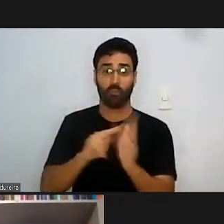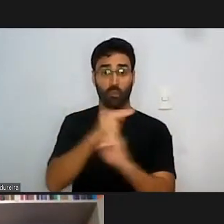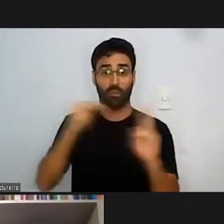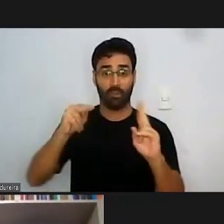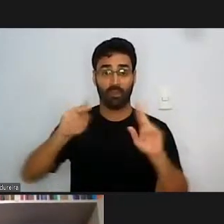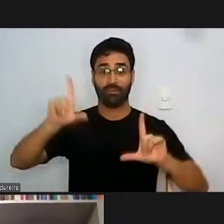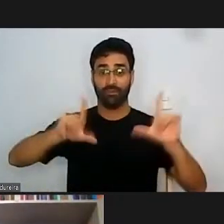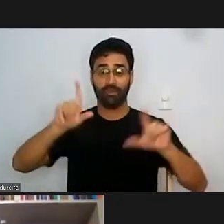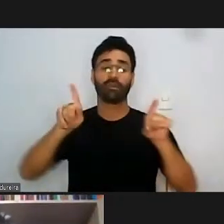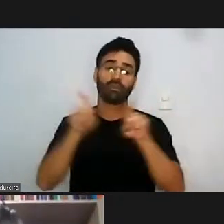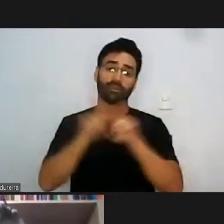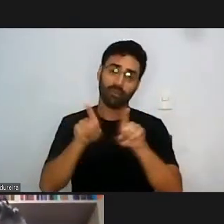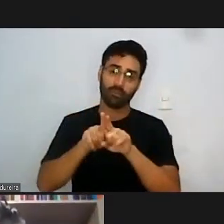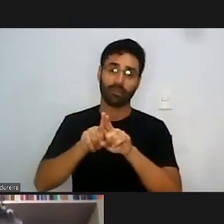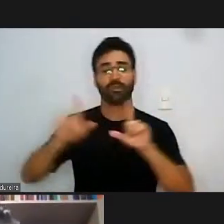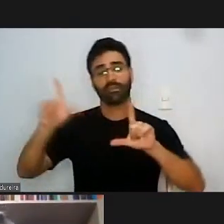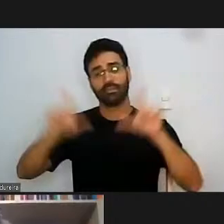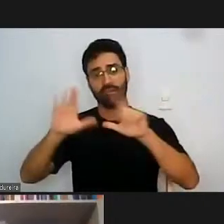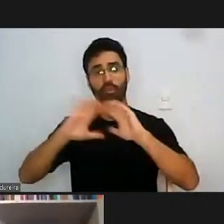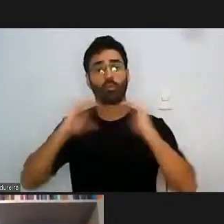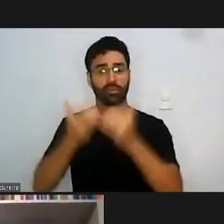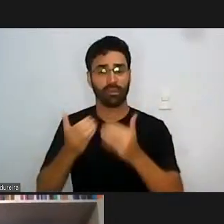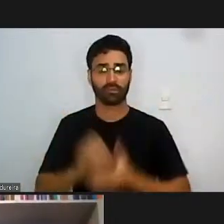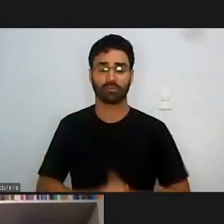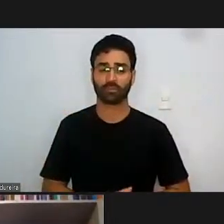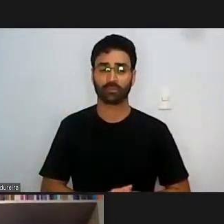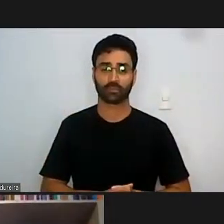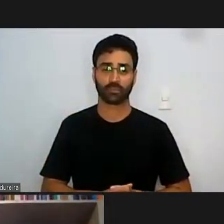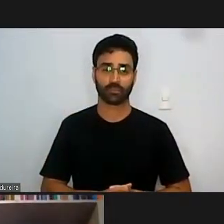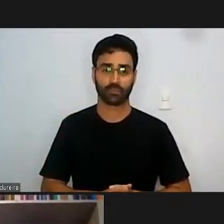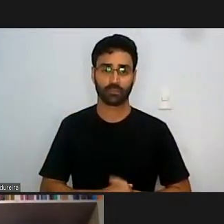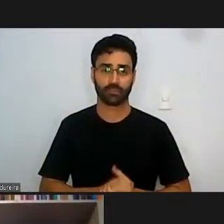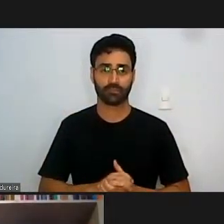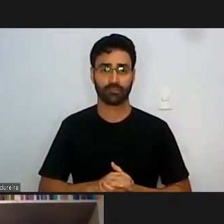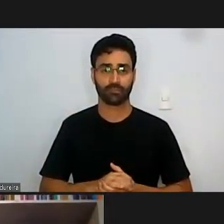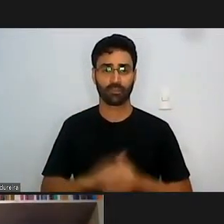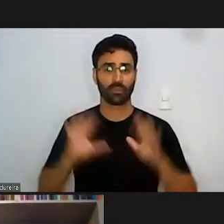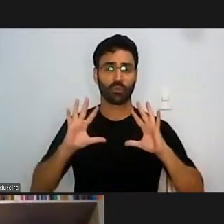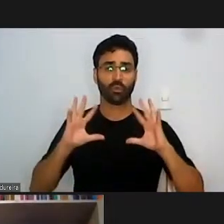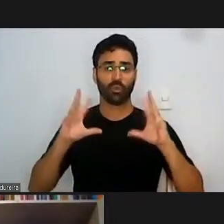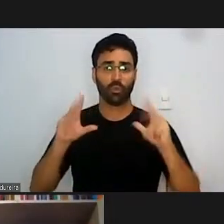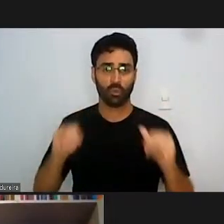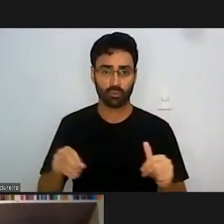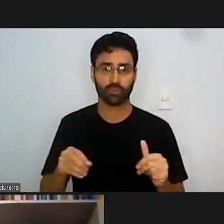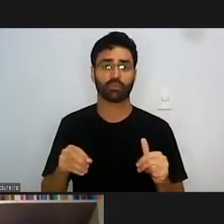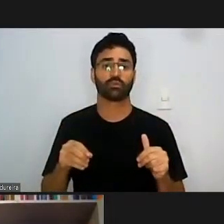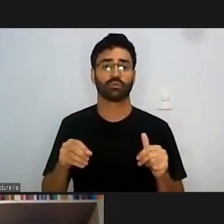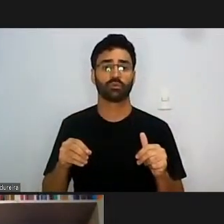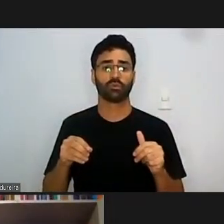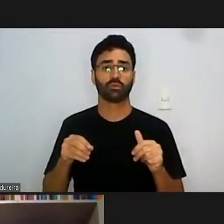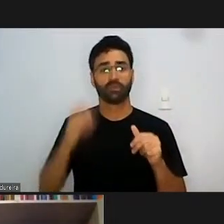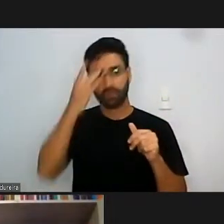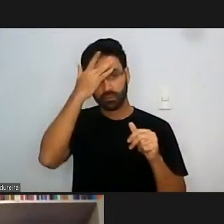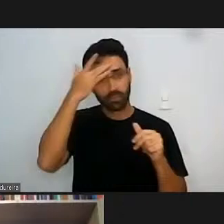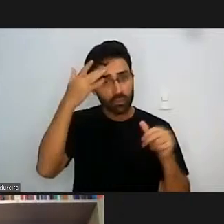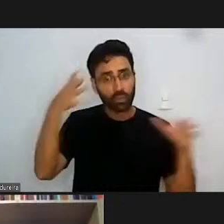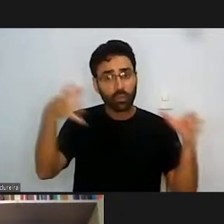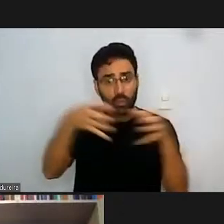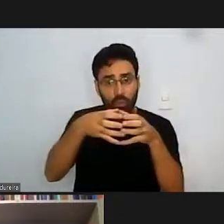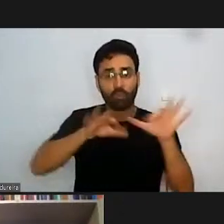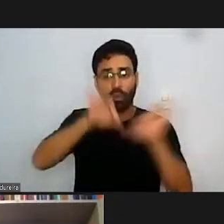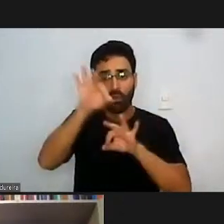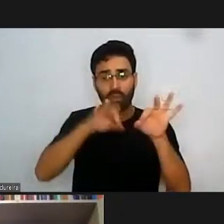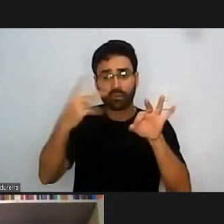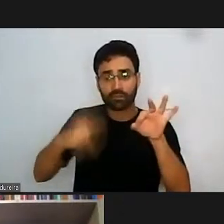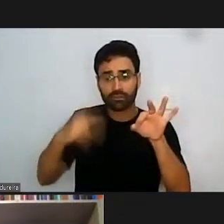pela televisão comunitária. E todos os nossos organizadores deste evento